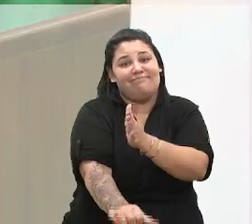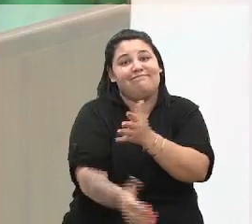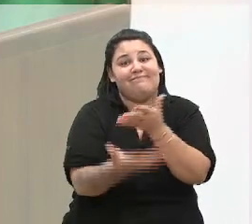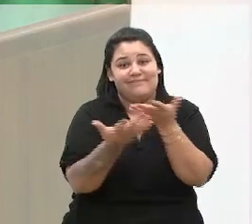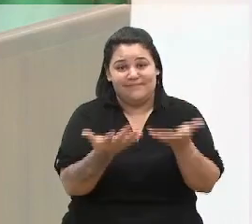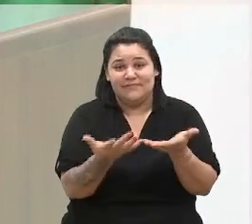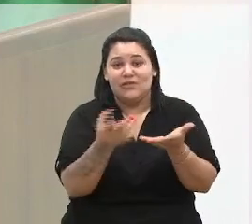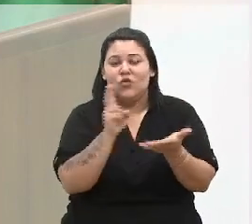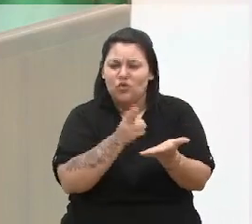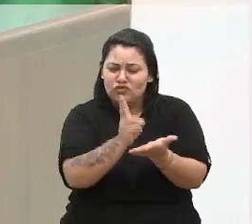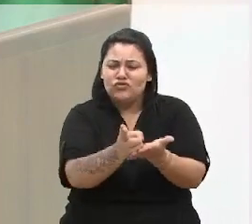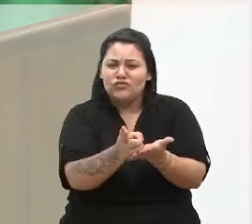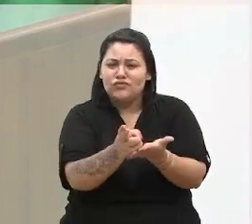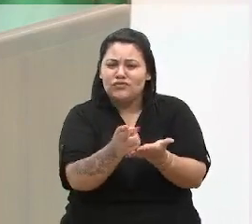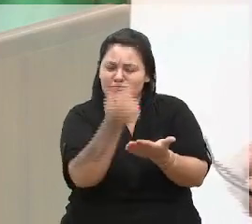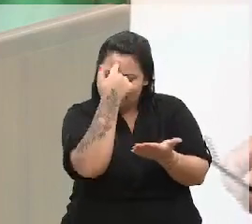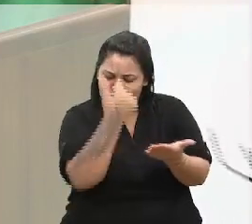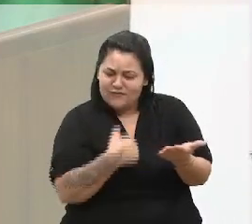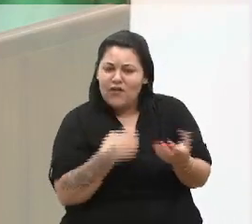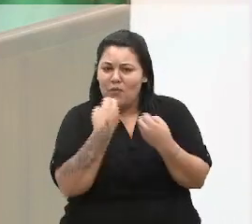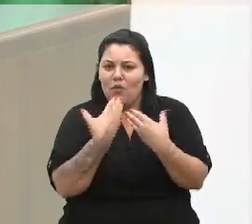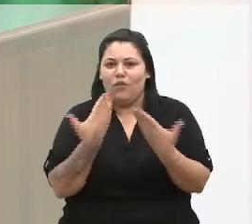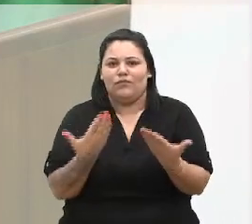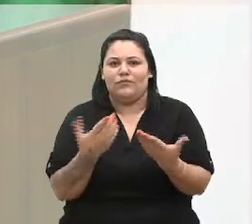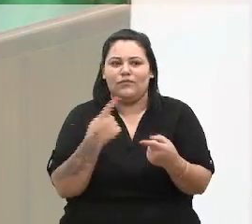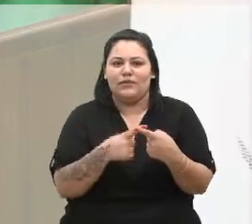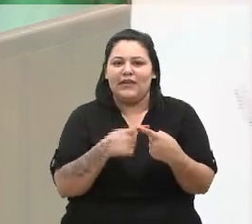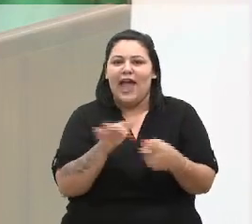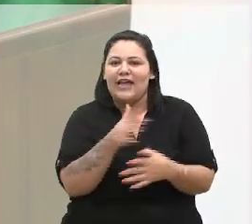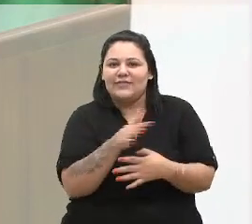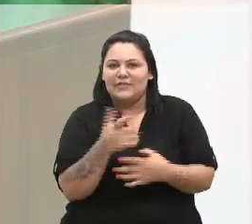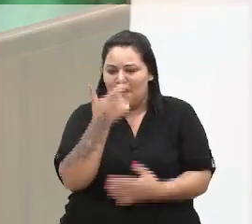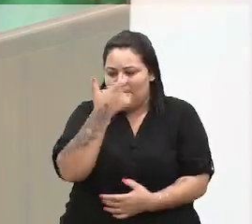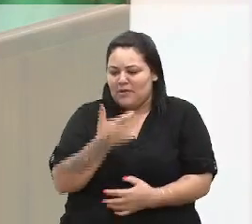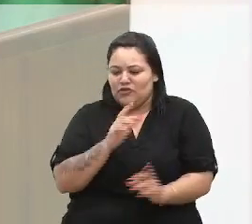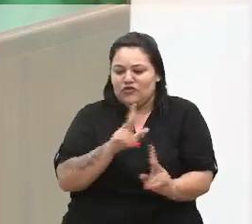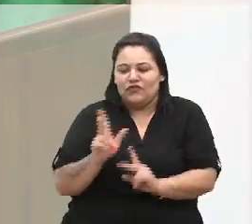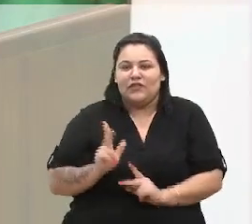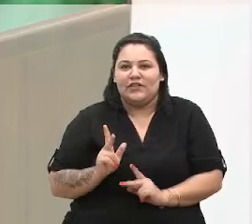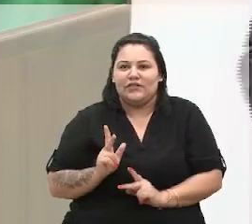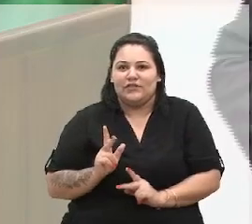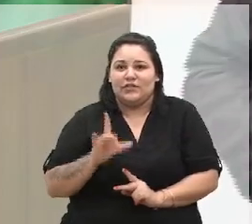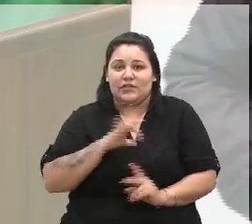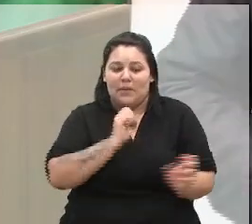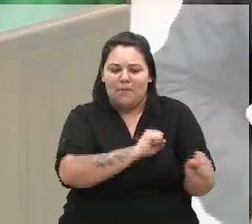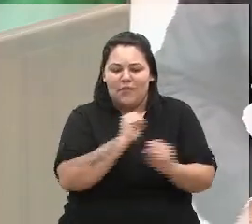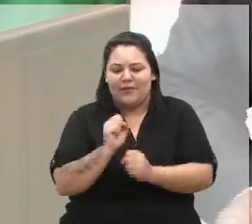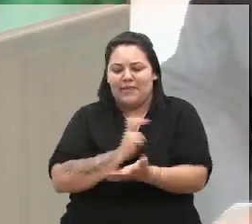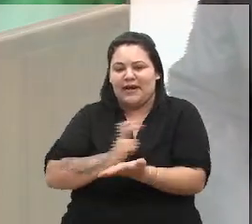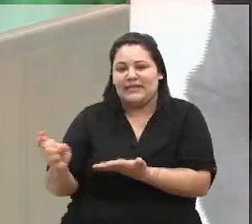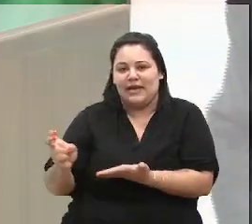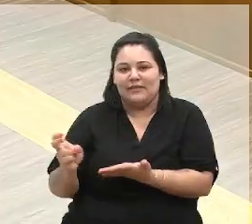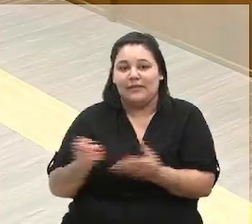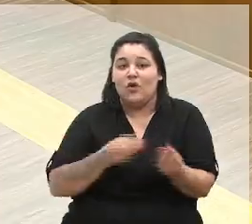pessoa bondosa. Porque às vezes ser tão diferente, essa casa tem poder para caçar como já fez no passado. Obrigado.